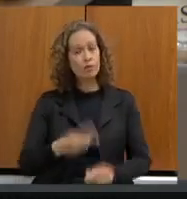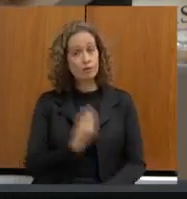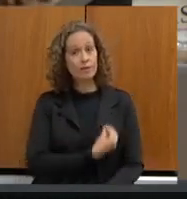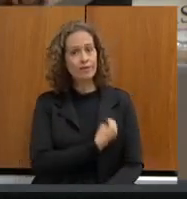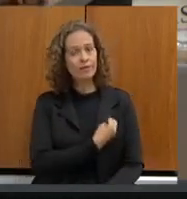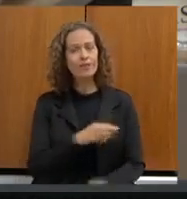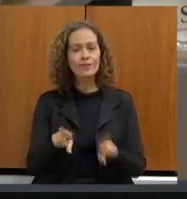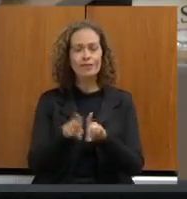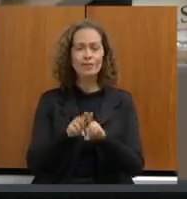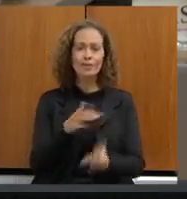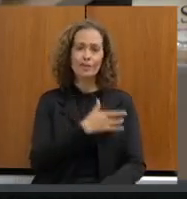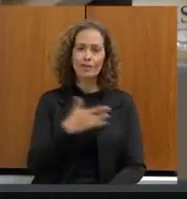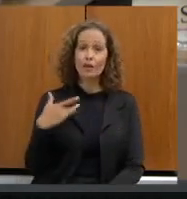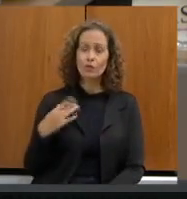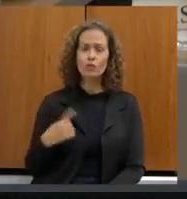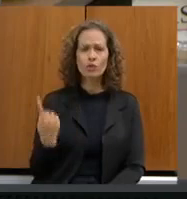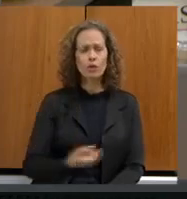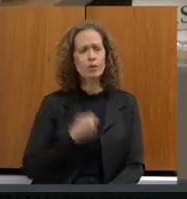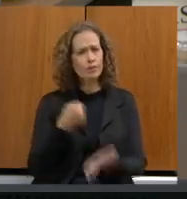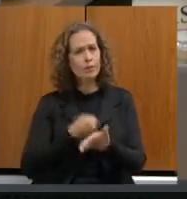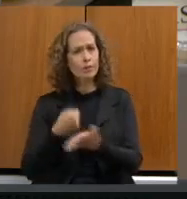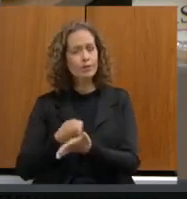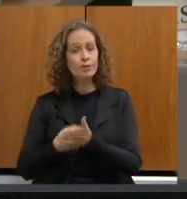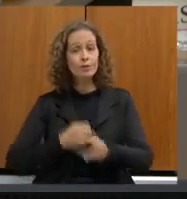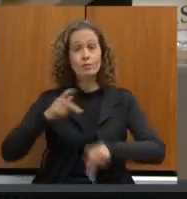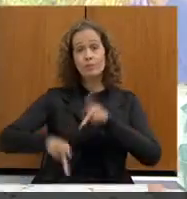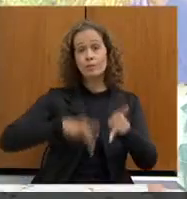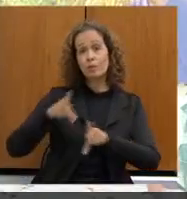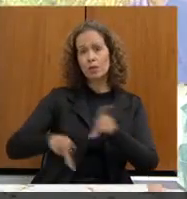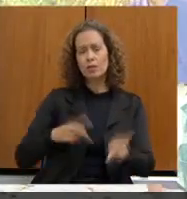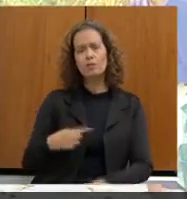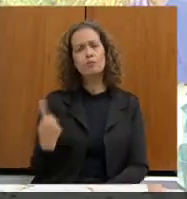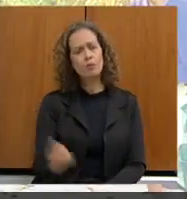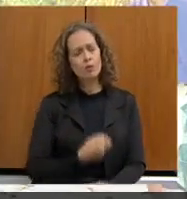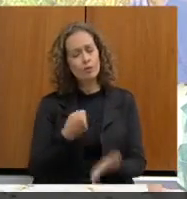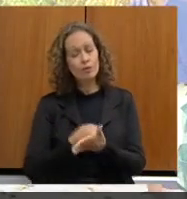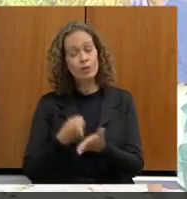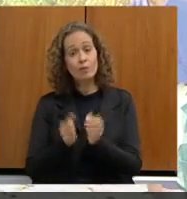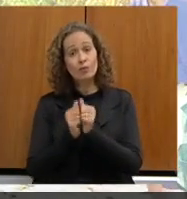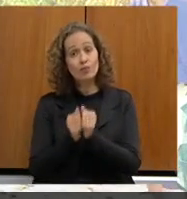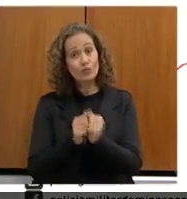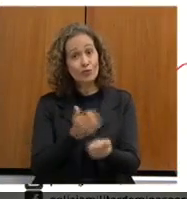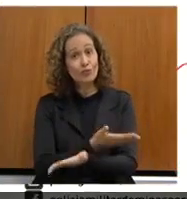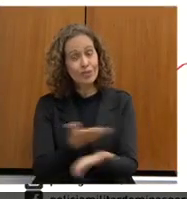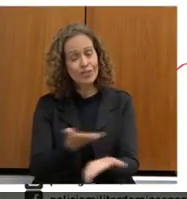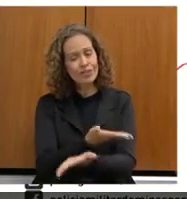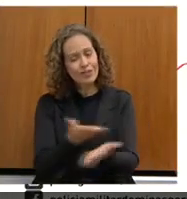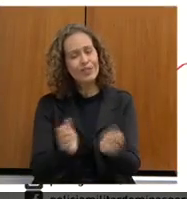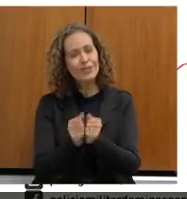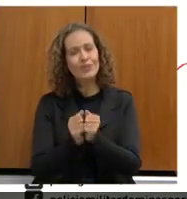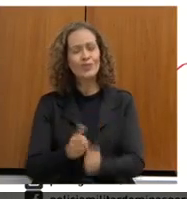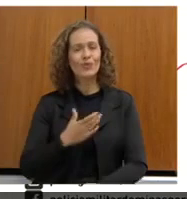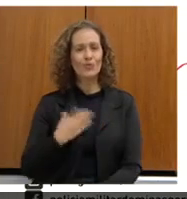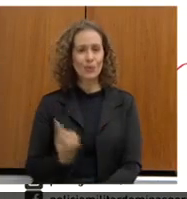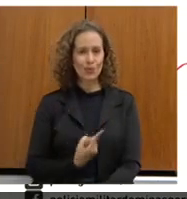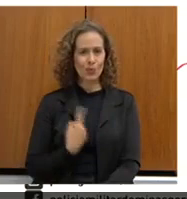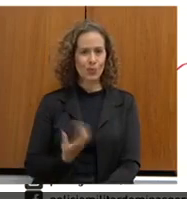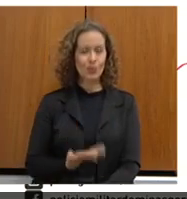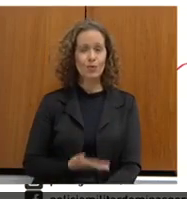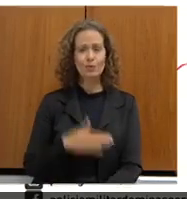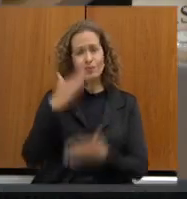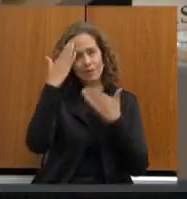saúde somos pela nossa população nós estamos por vocês assim com vocês estão por nós agradecer